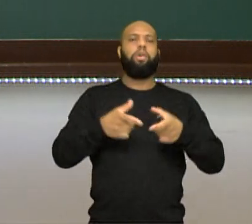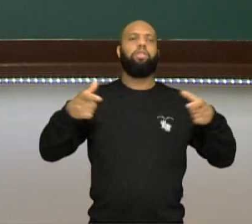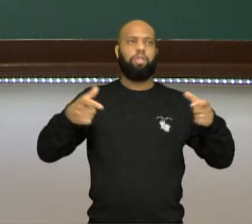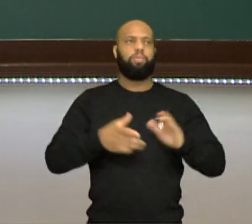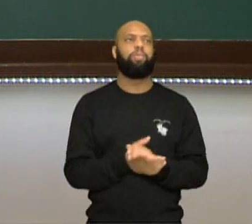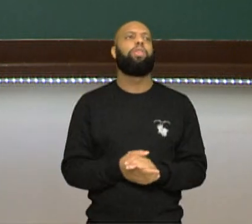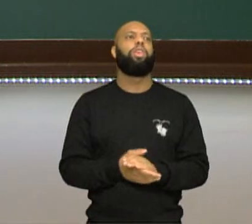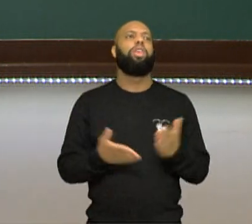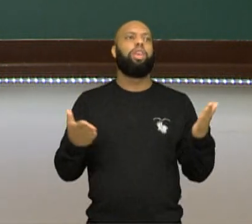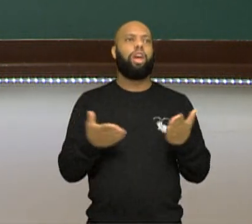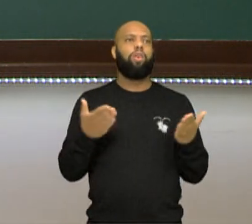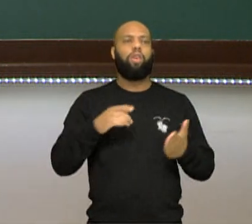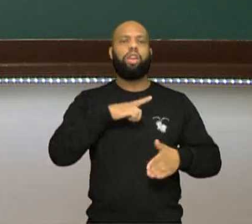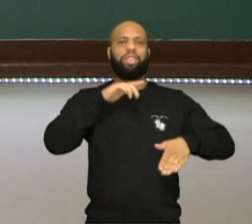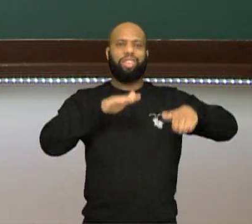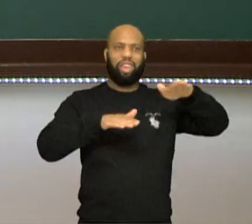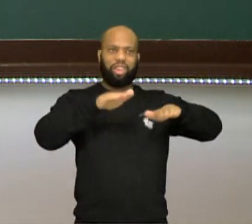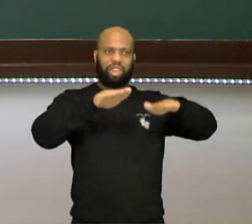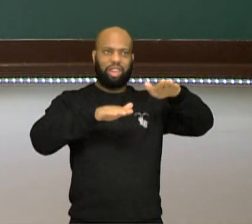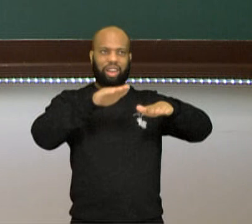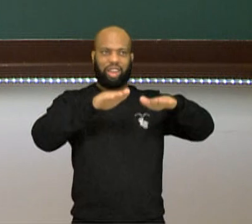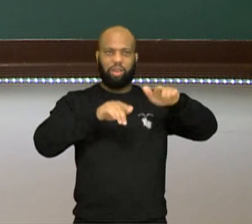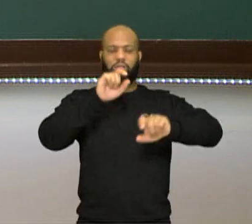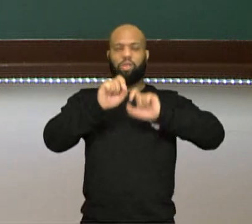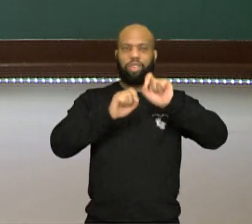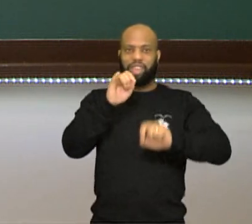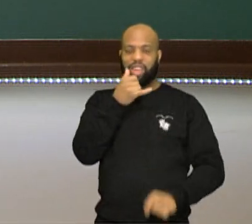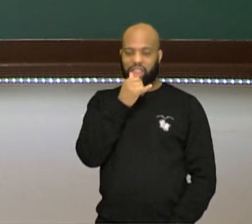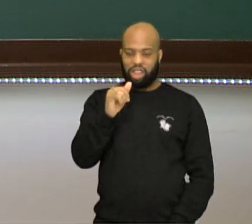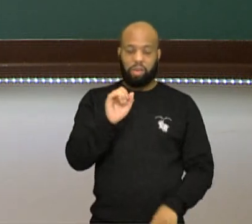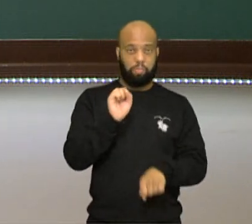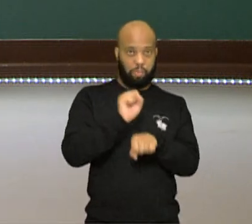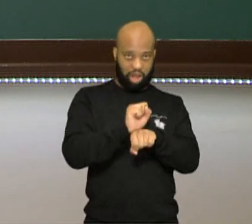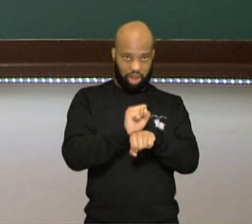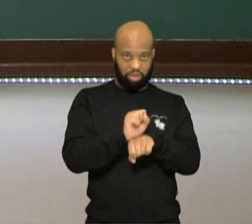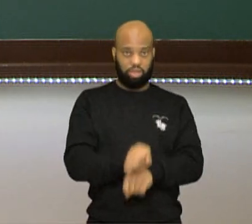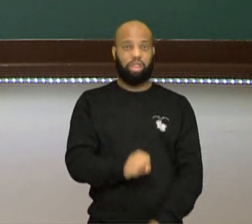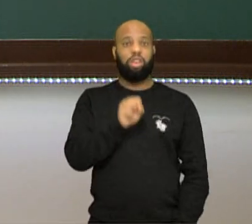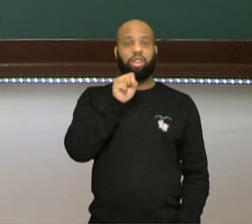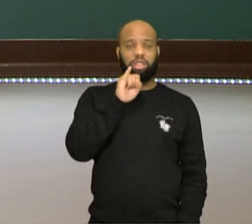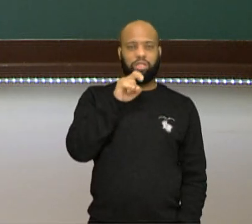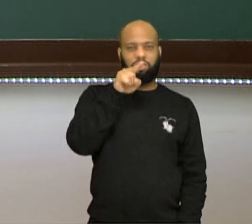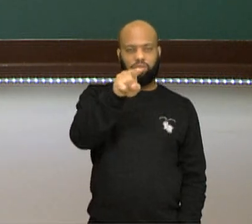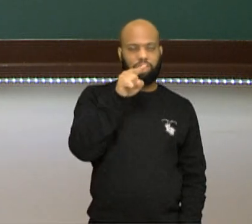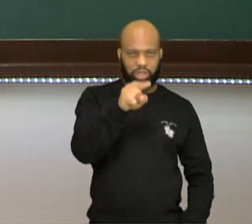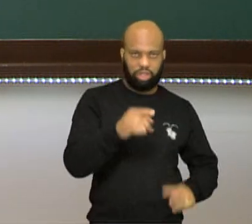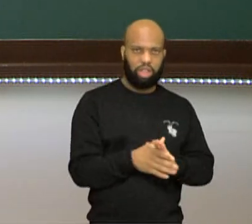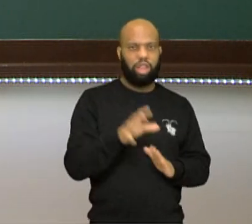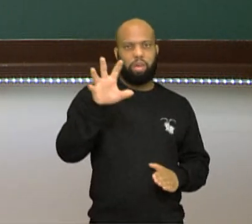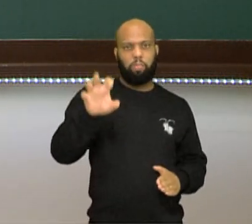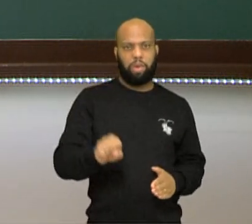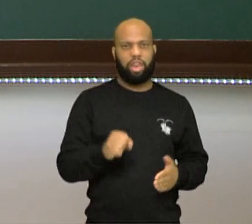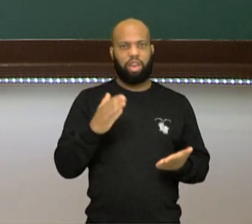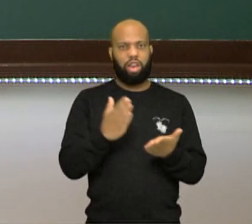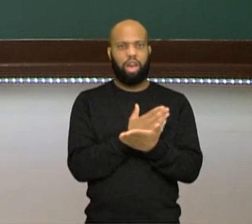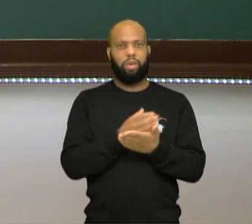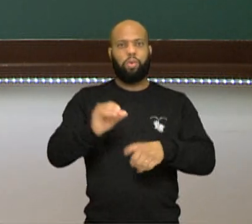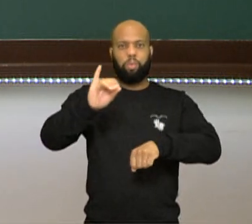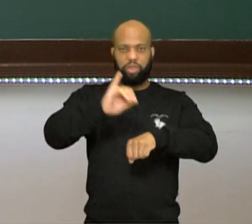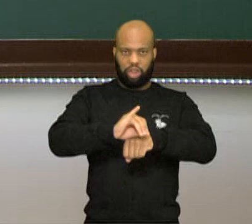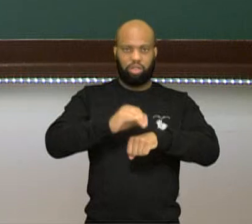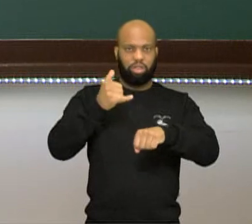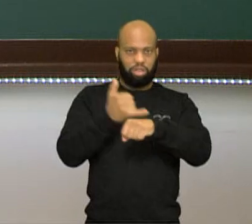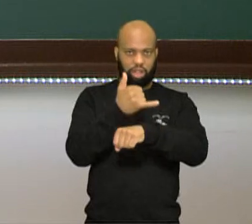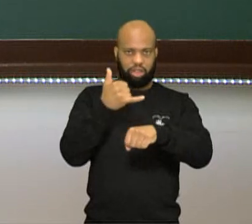Equilíbrio eletrostático. Então, se você pegar um metal e ligar, ligar ele numa fonte